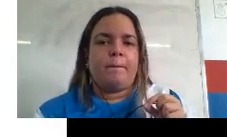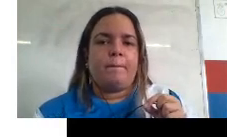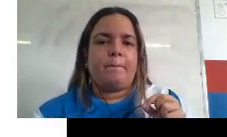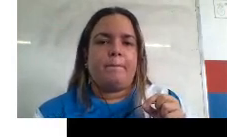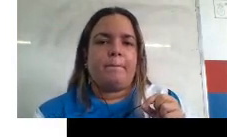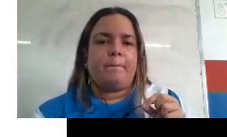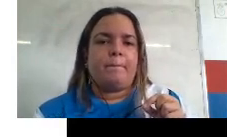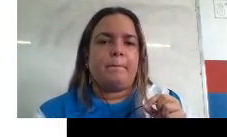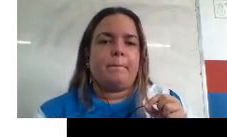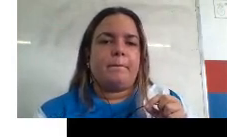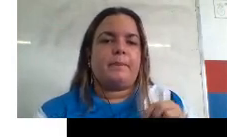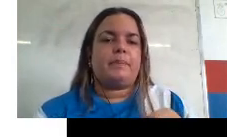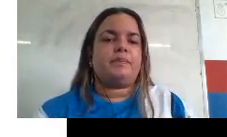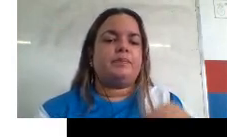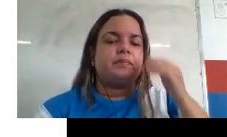certo?